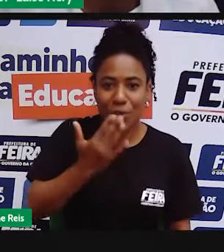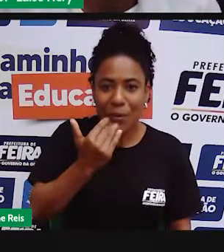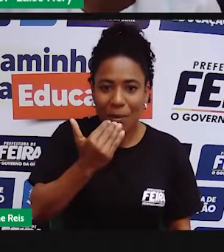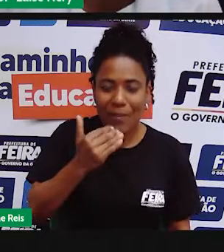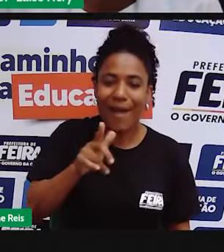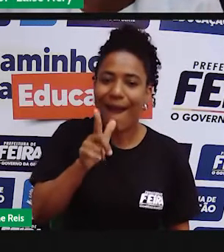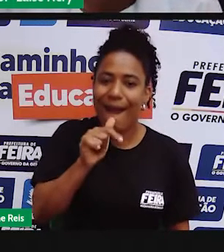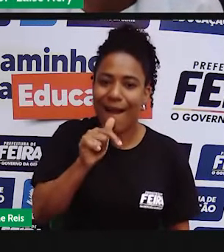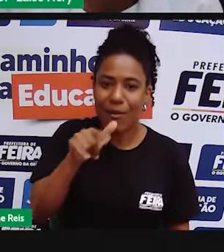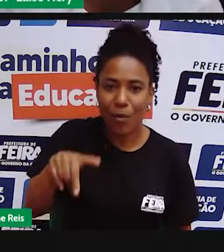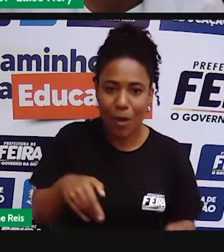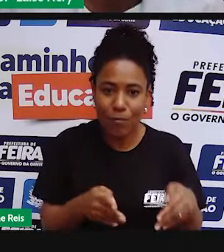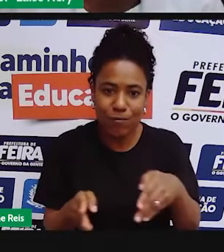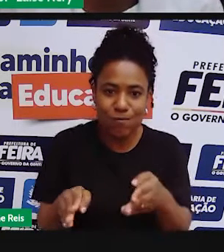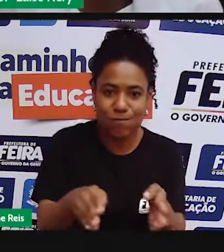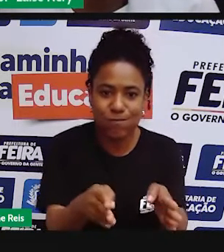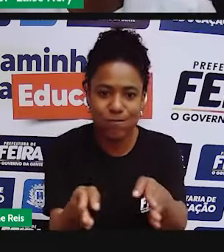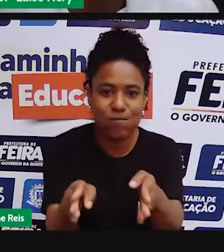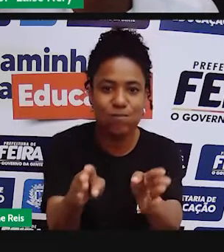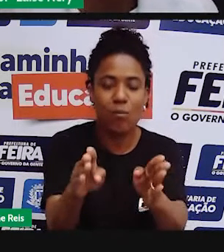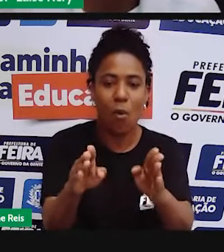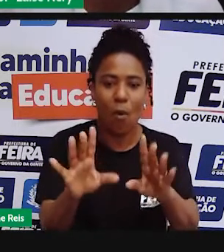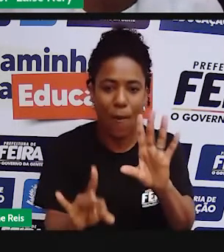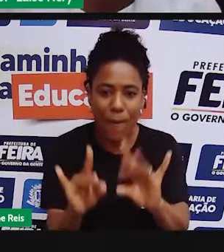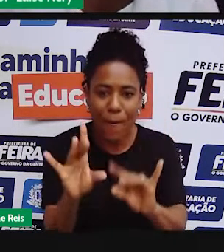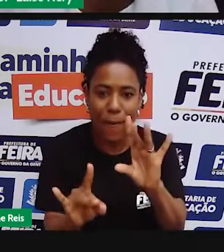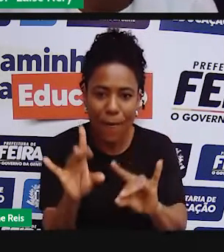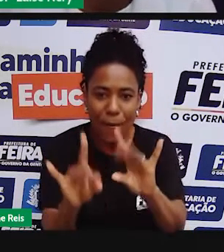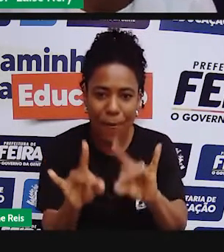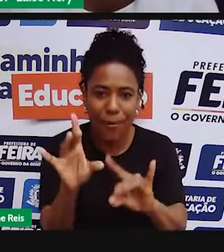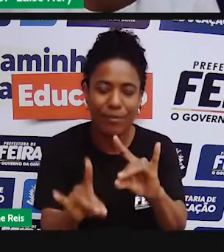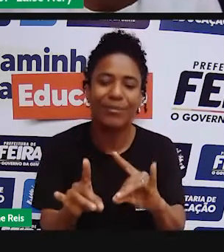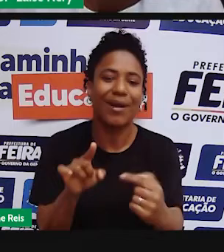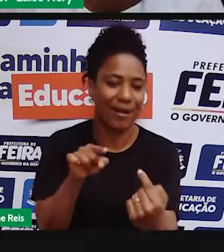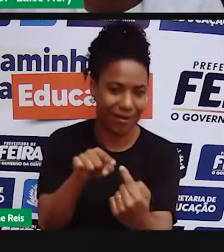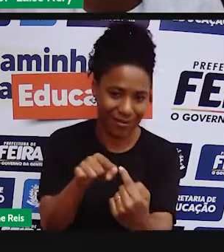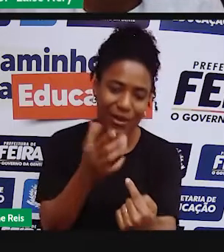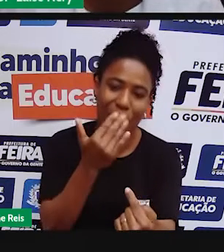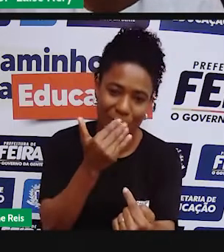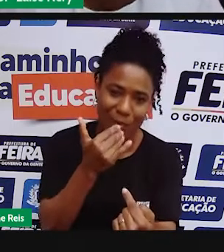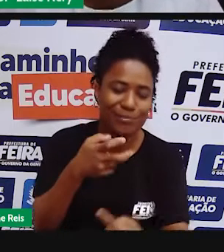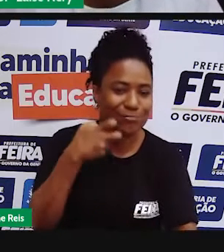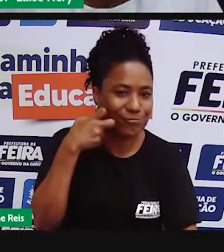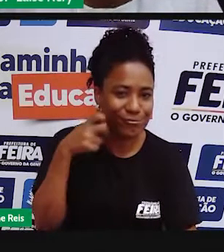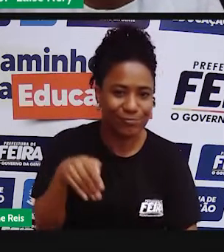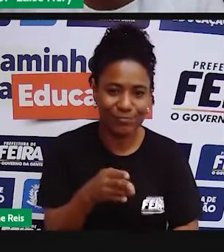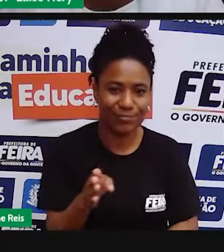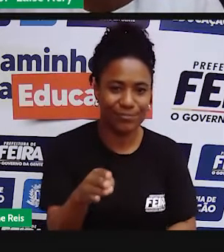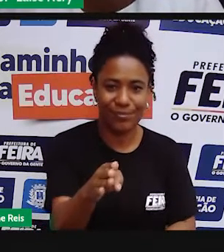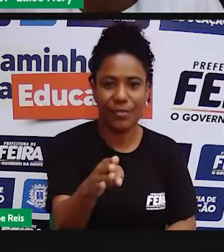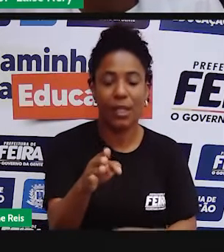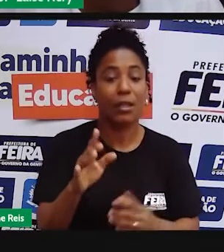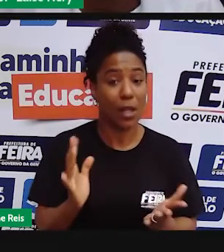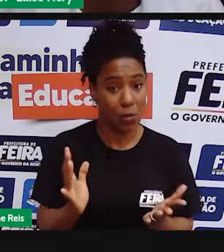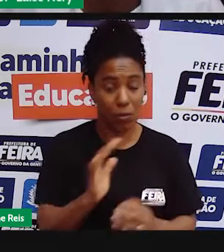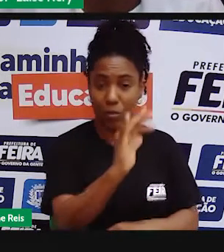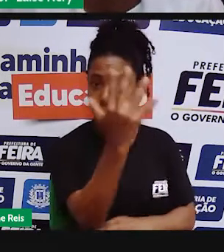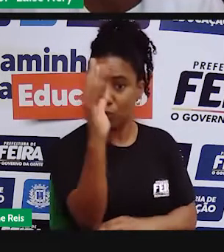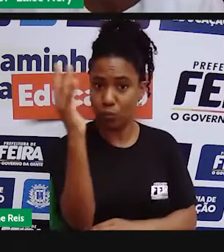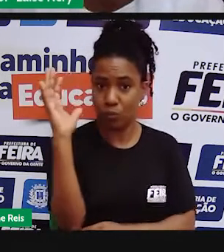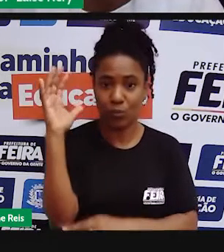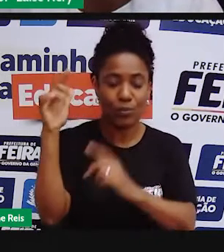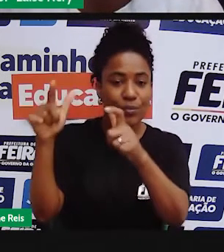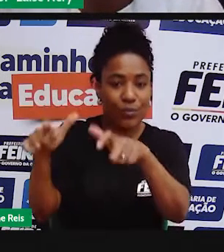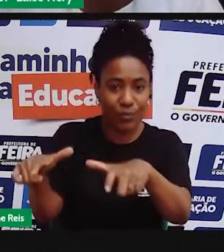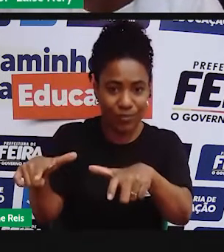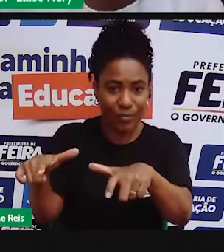vai morar, por exemplo, viver em um local que seja alagado, que tenha água. Então, cada flora e